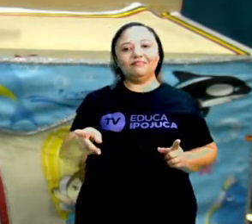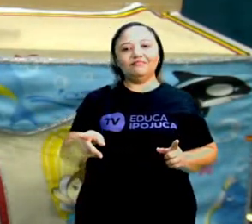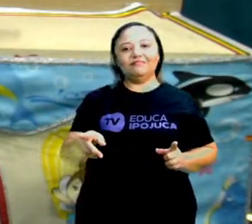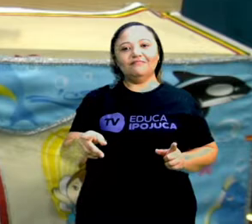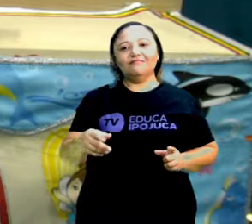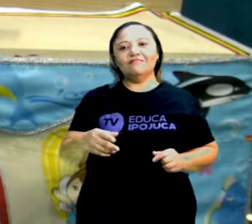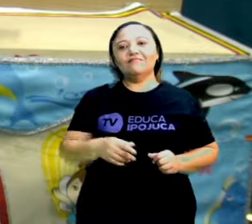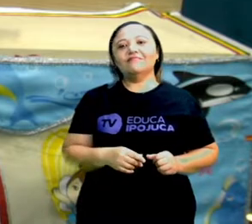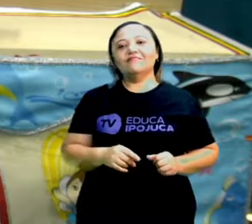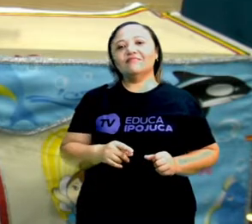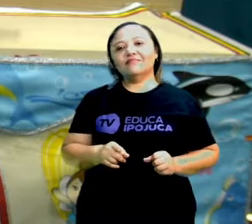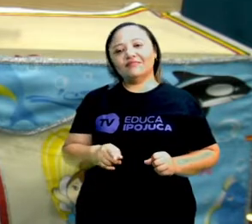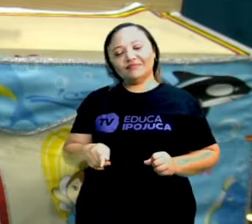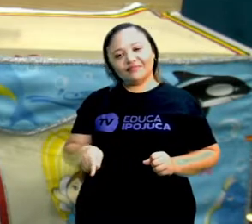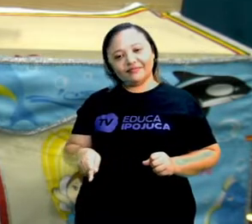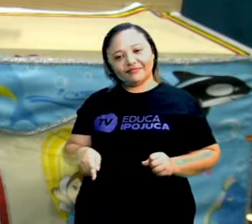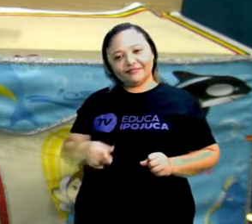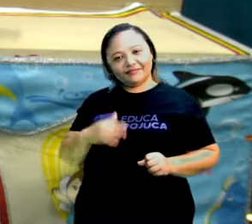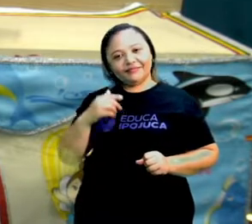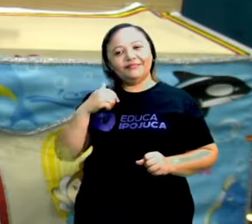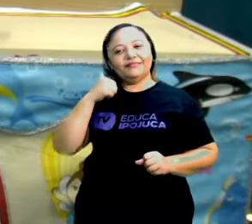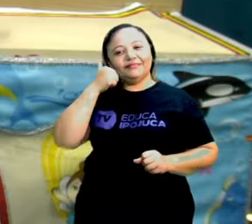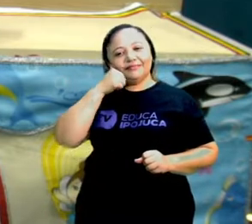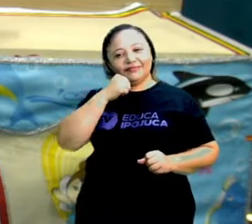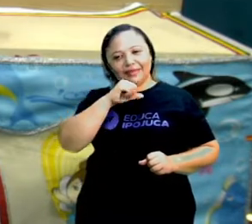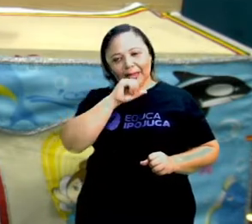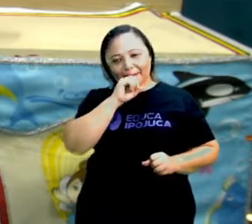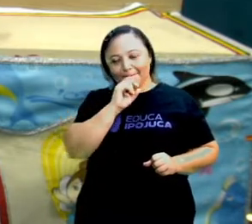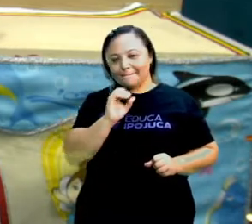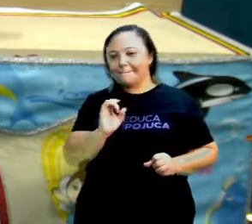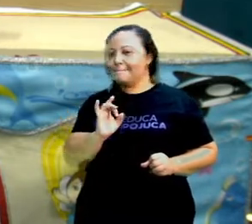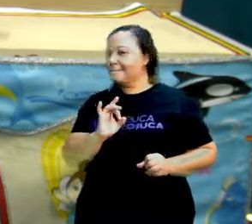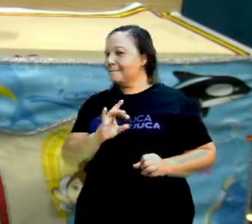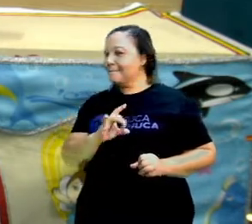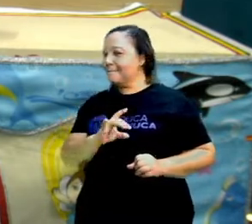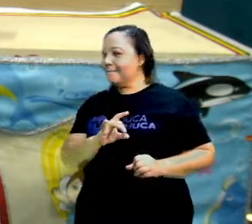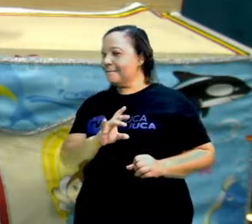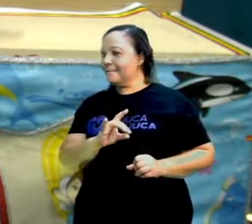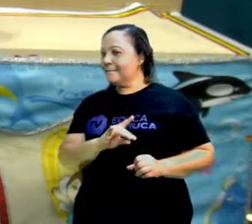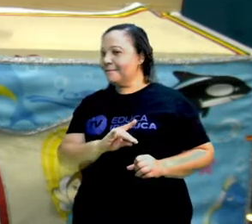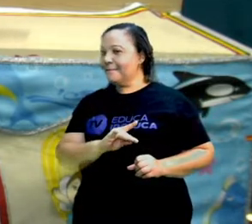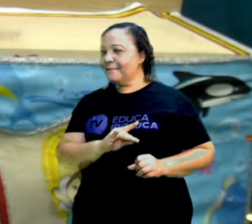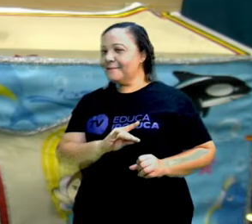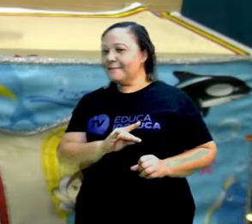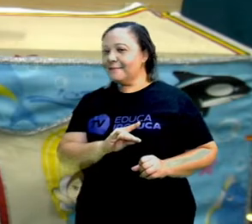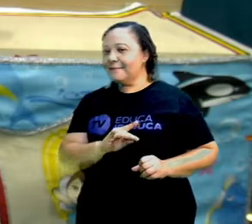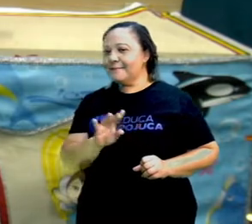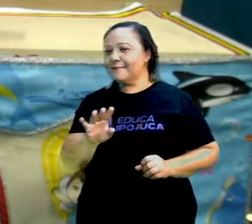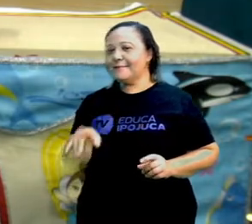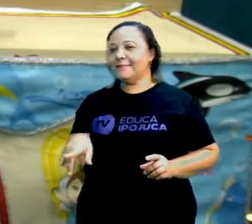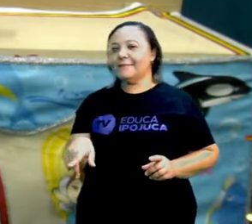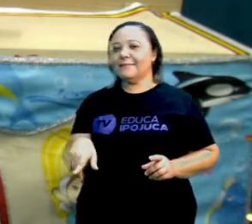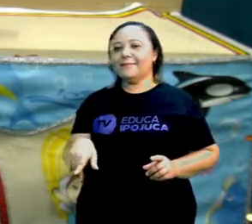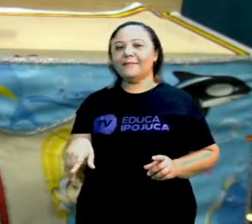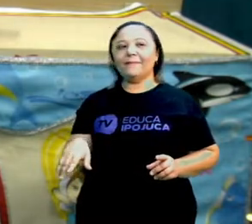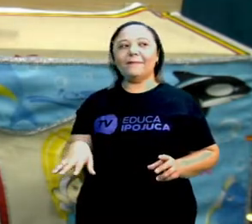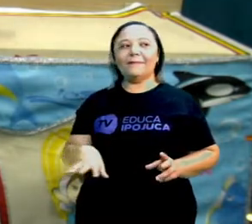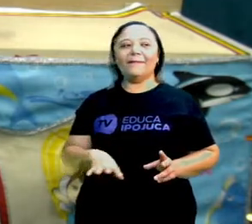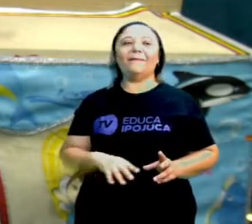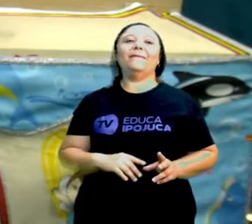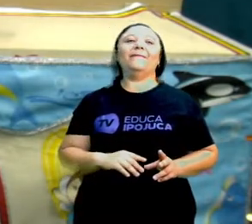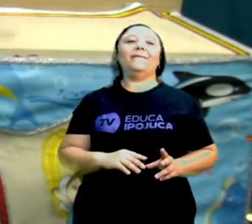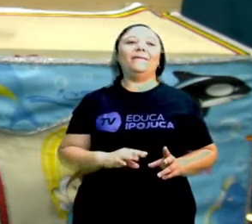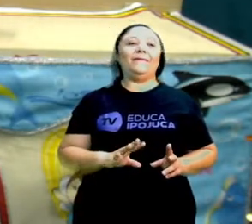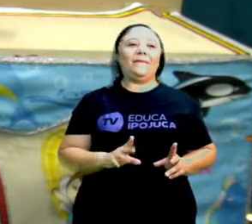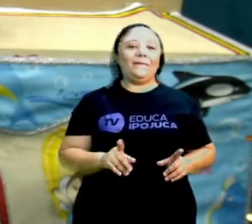então... Será que aquela mãe vai ter medo de entrar vai naquela... Vai nada pra pegar os filhos. As mães viram a leoa pra defender